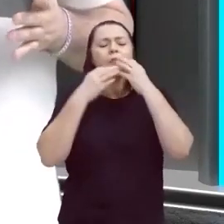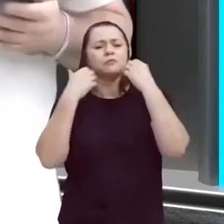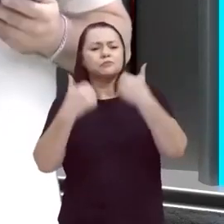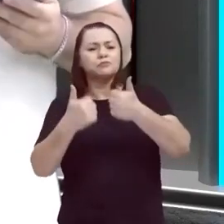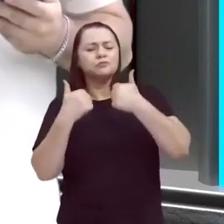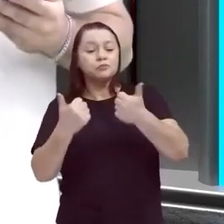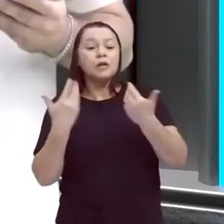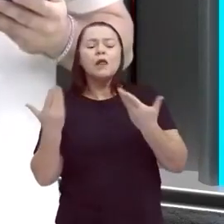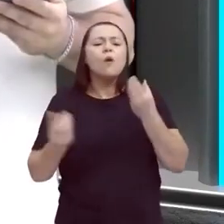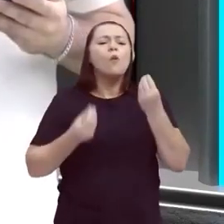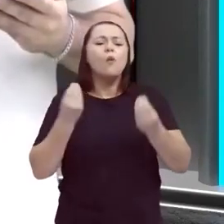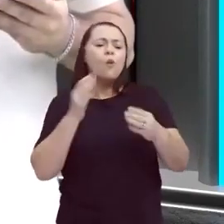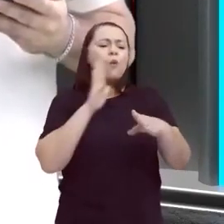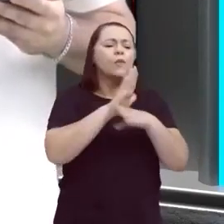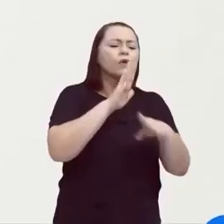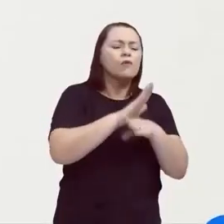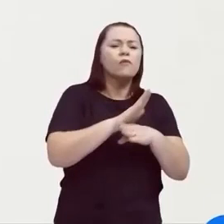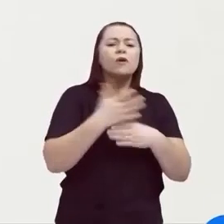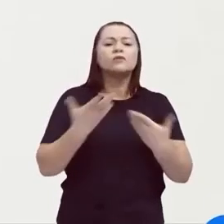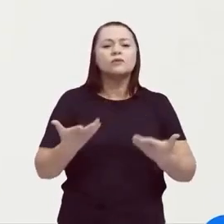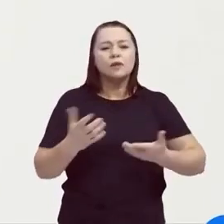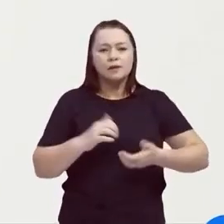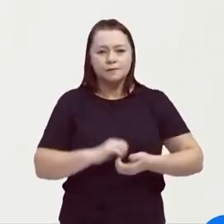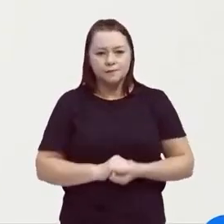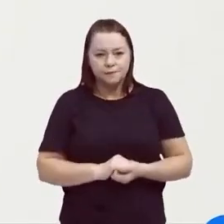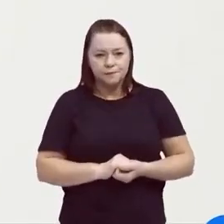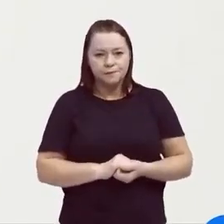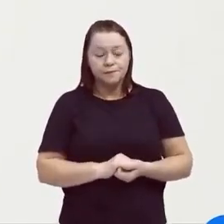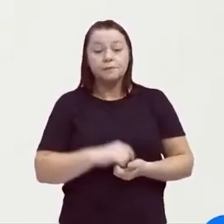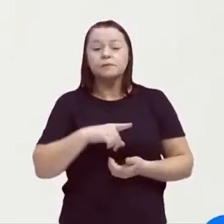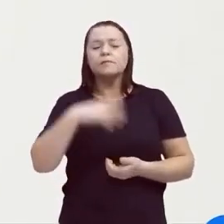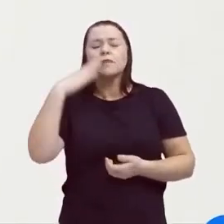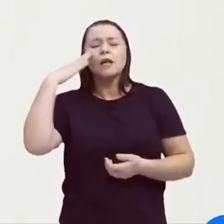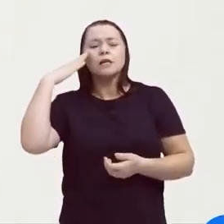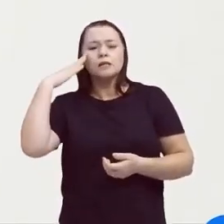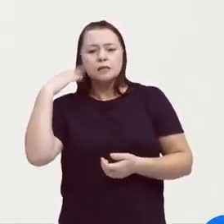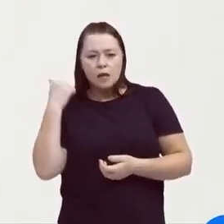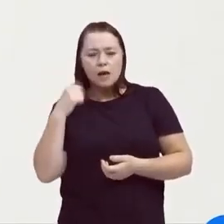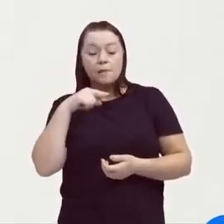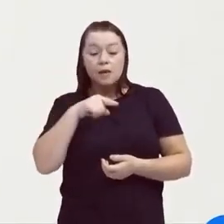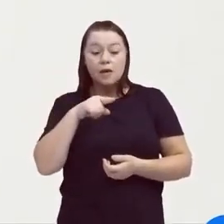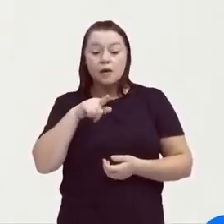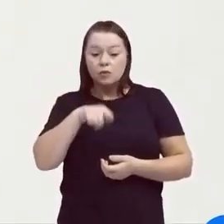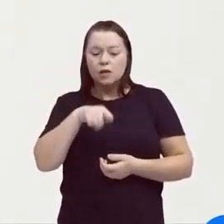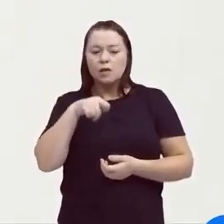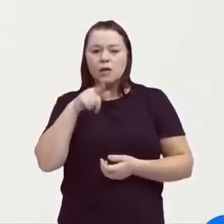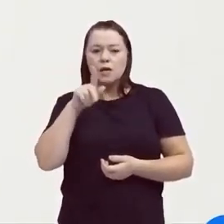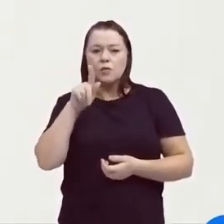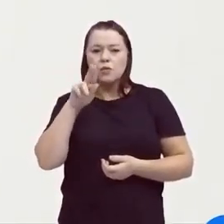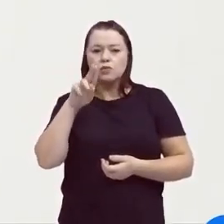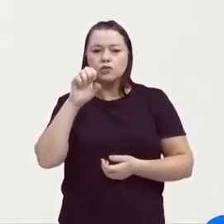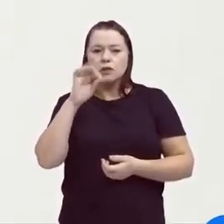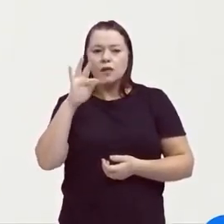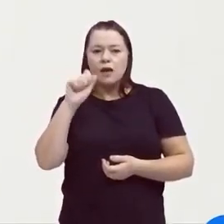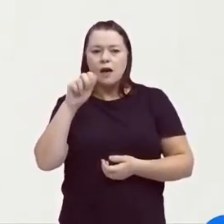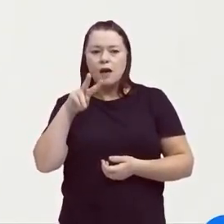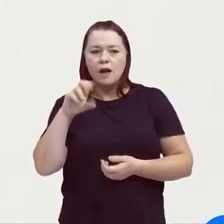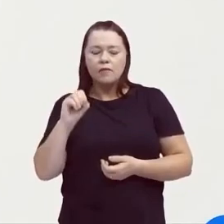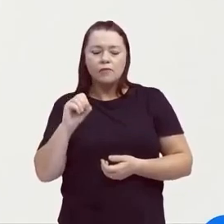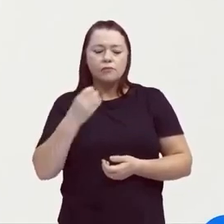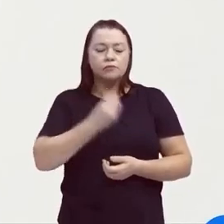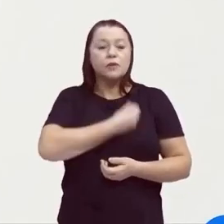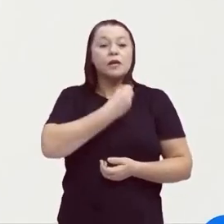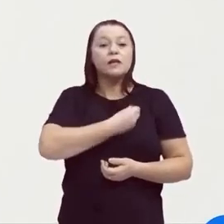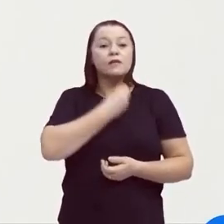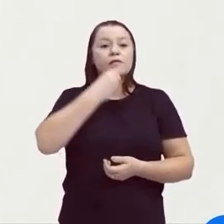precisando saber com relação à previsão. De olho na tela. Sabendo que Gustavo mora na região norte, qual a brincadeira